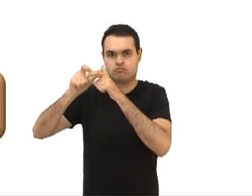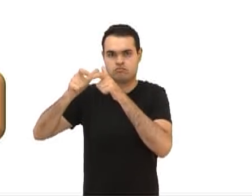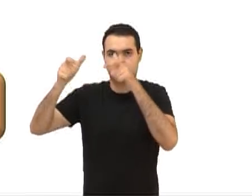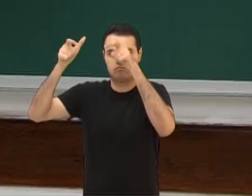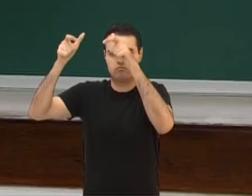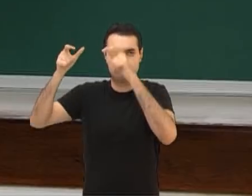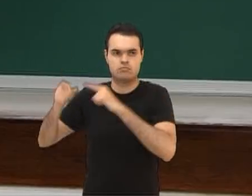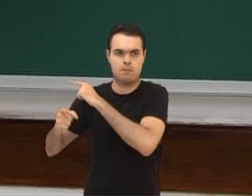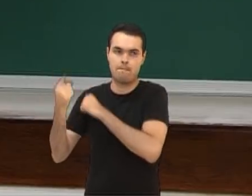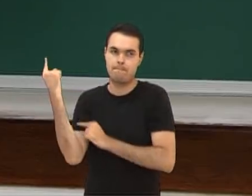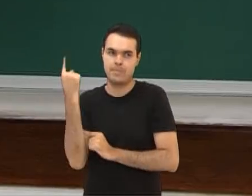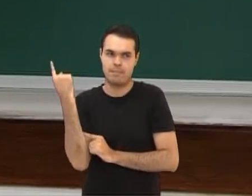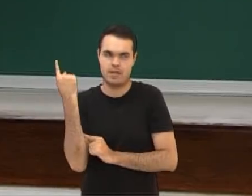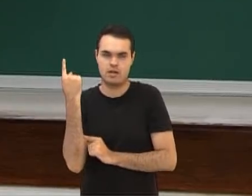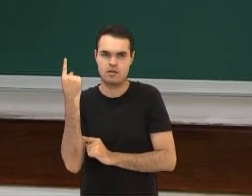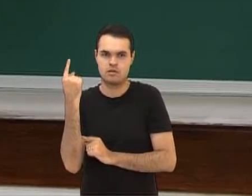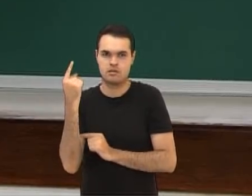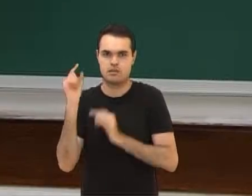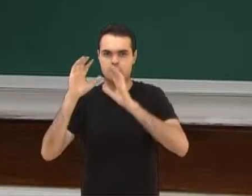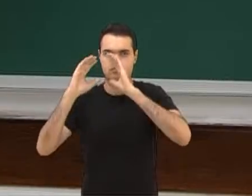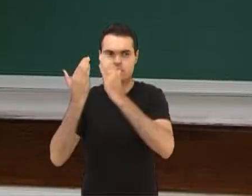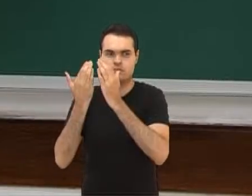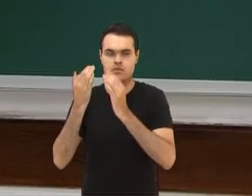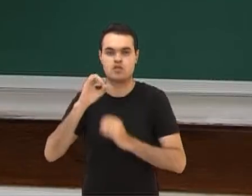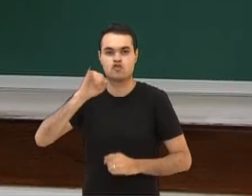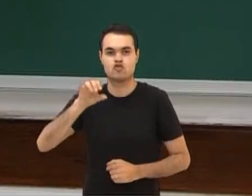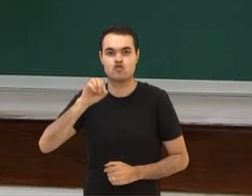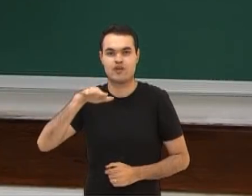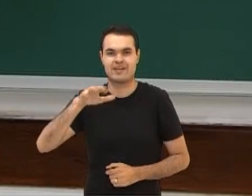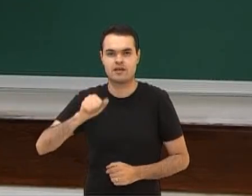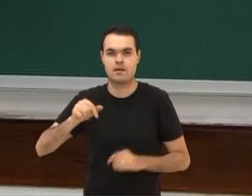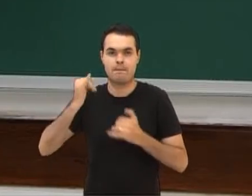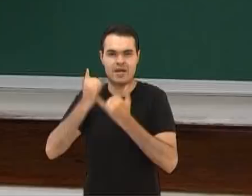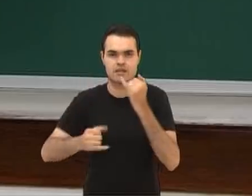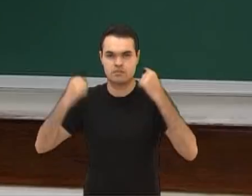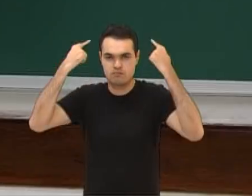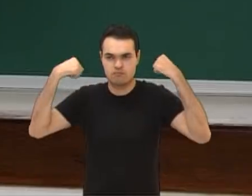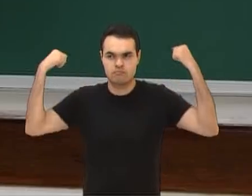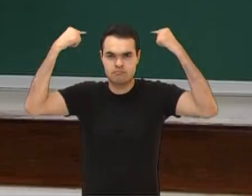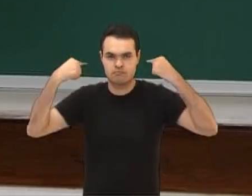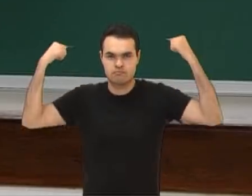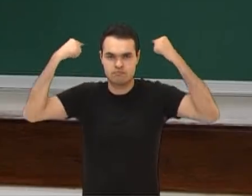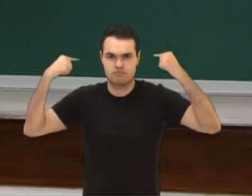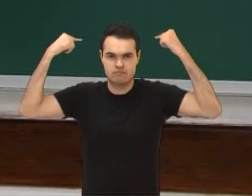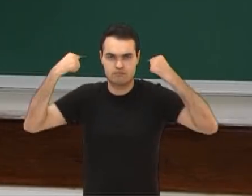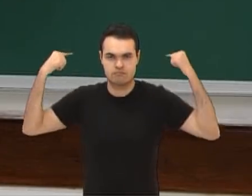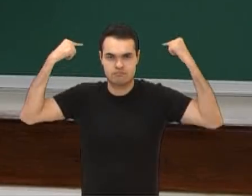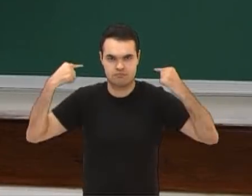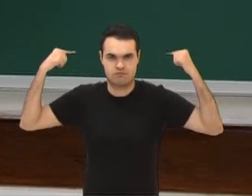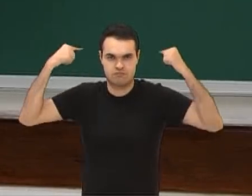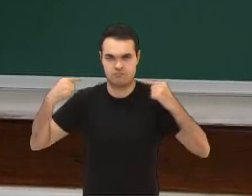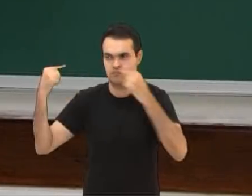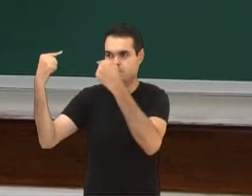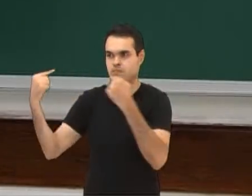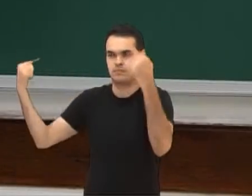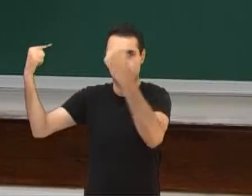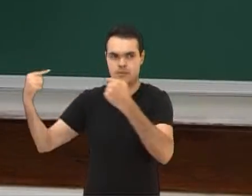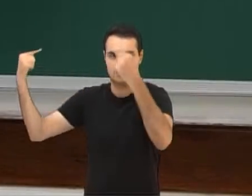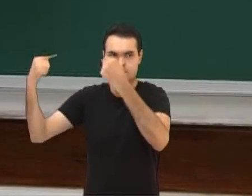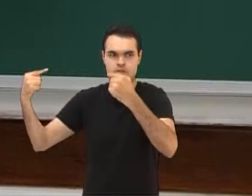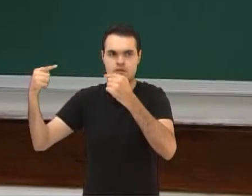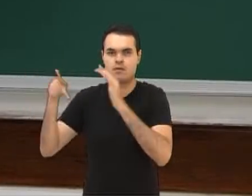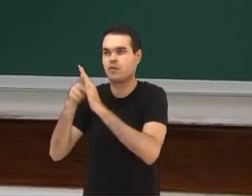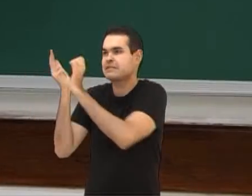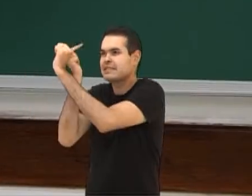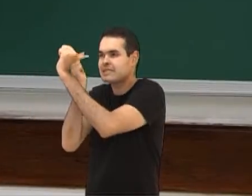tem um aspecto mais circular, a jônica parece esse tipo de cabelo de antigo preso das mulheres, e o coríntios é um pouco